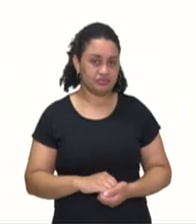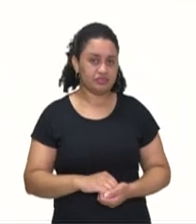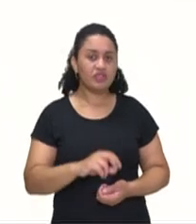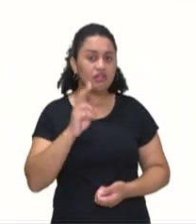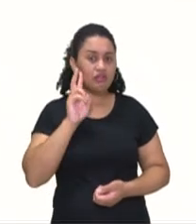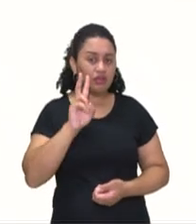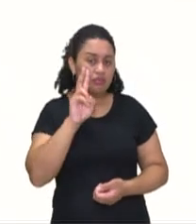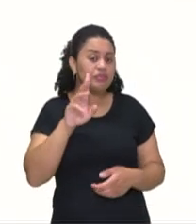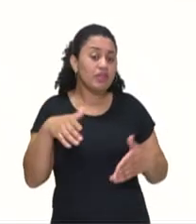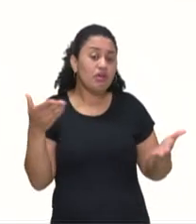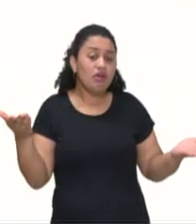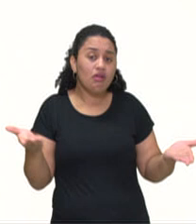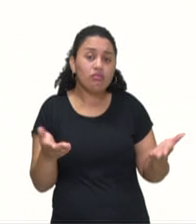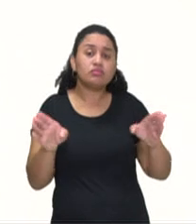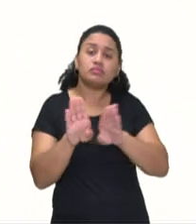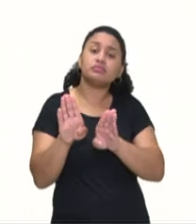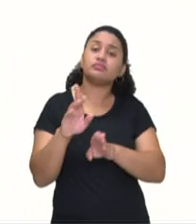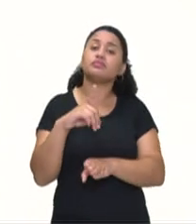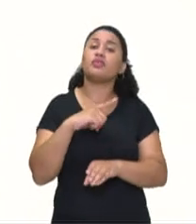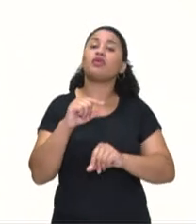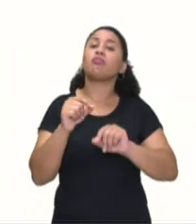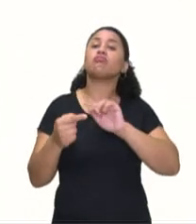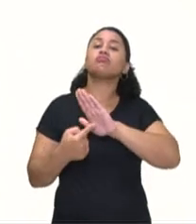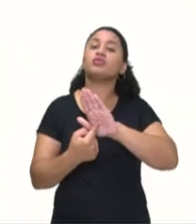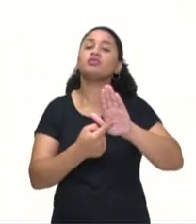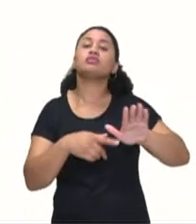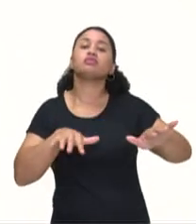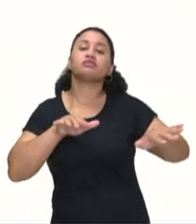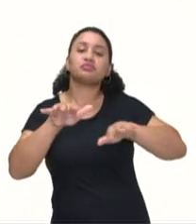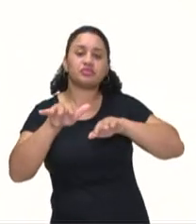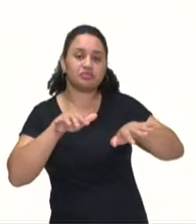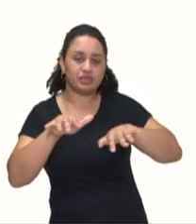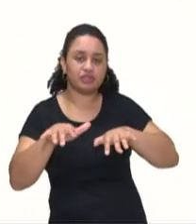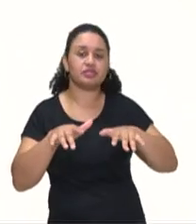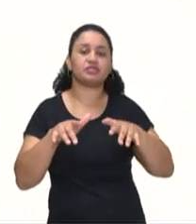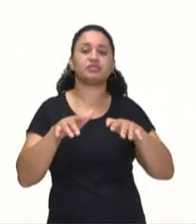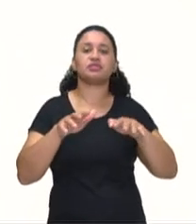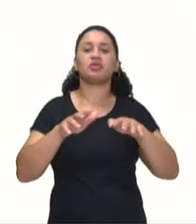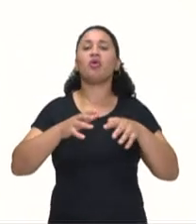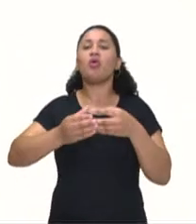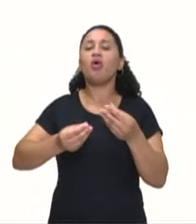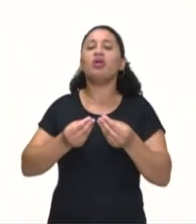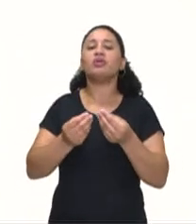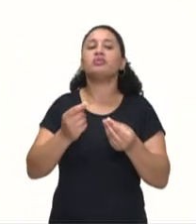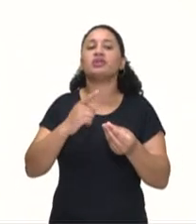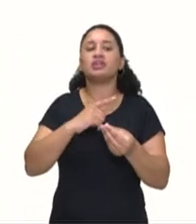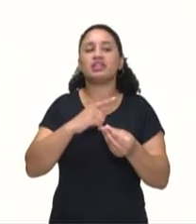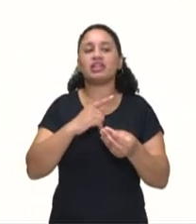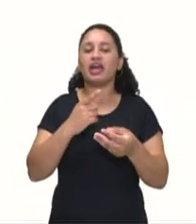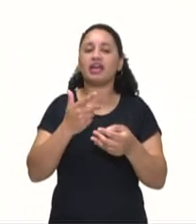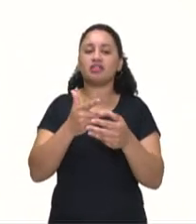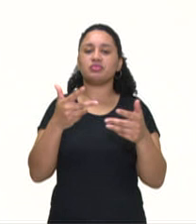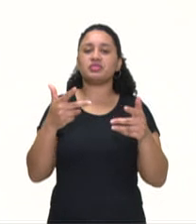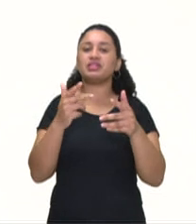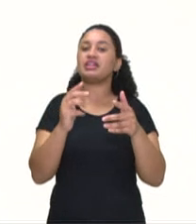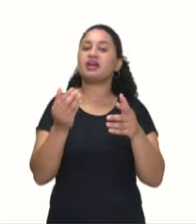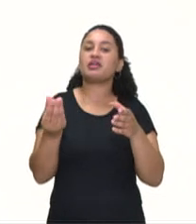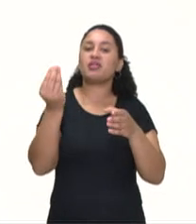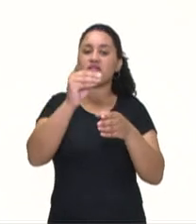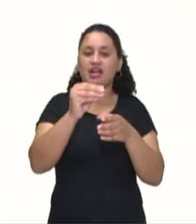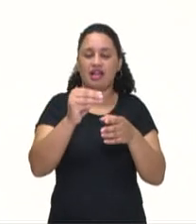também temos a representação do movimento por meio de códigos que são inseridos na